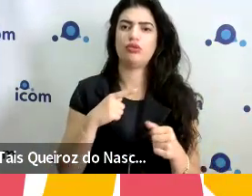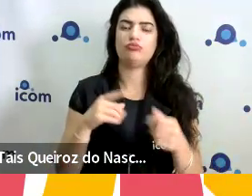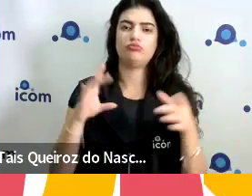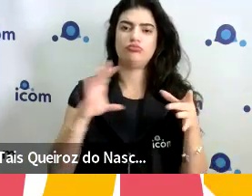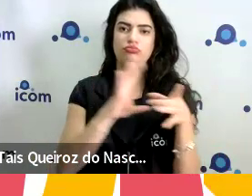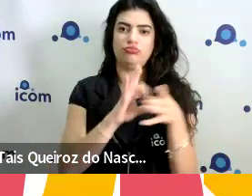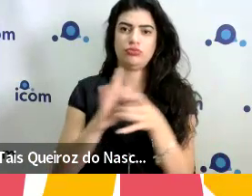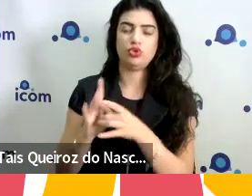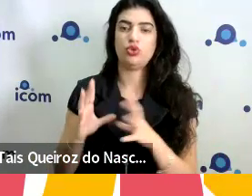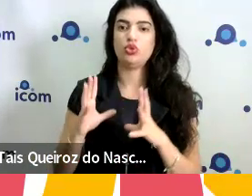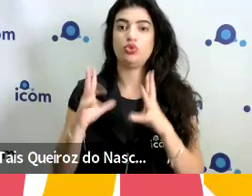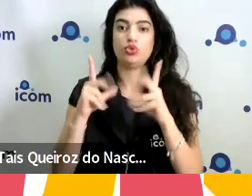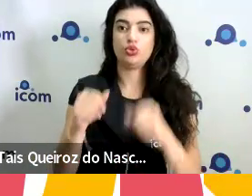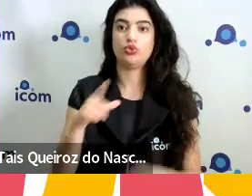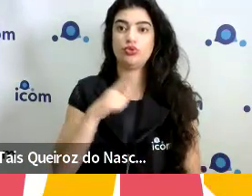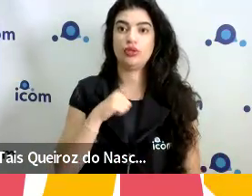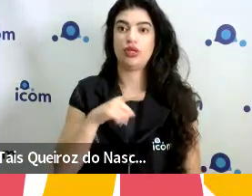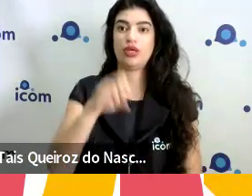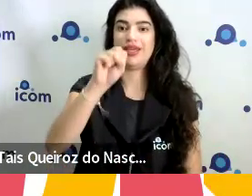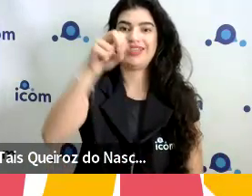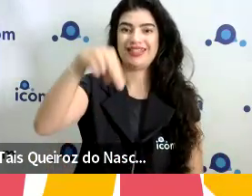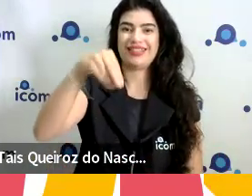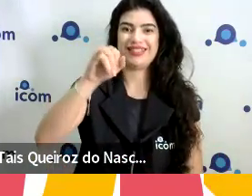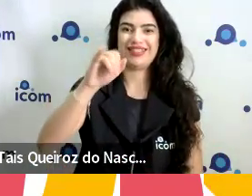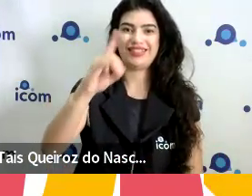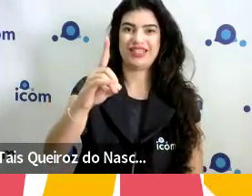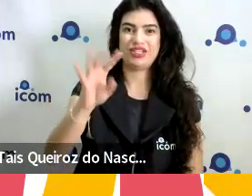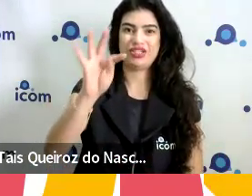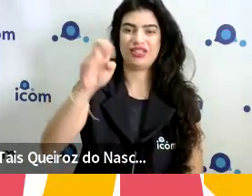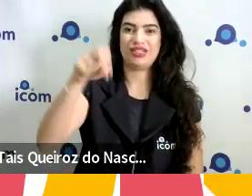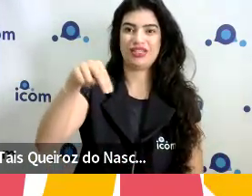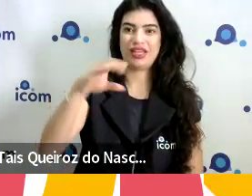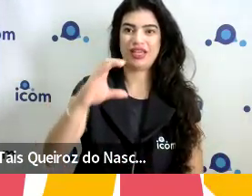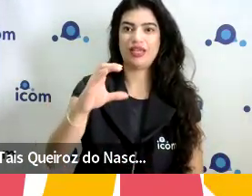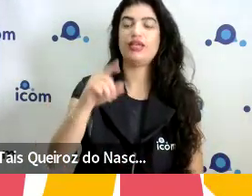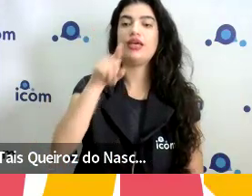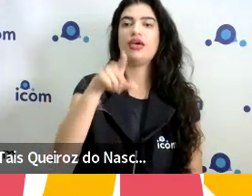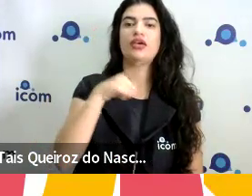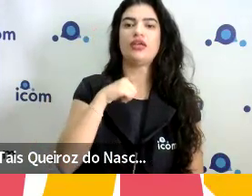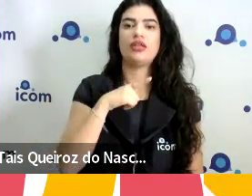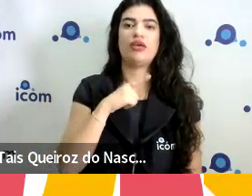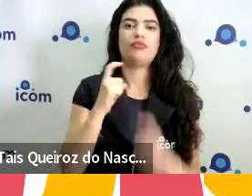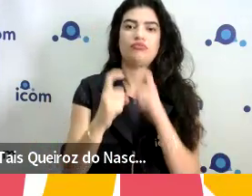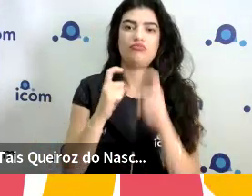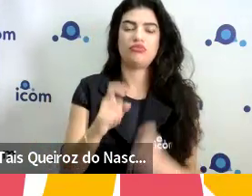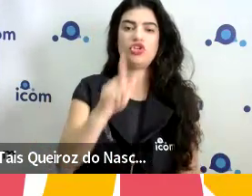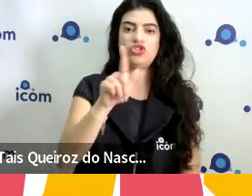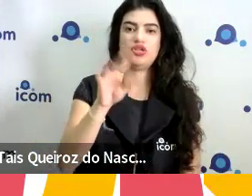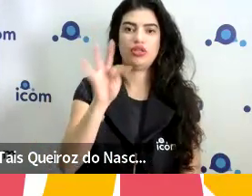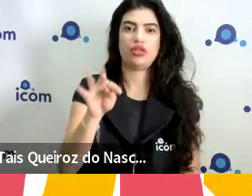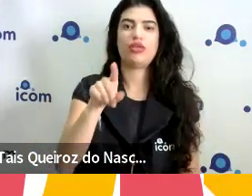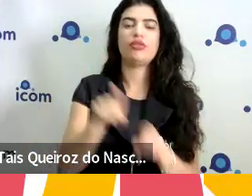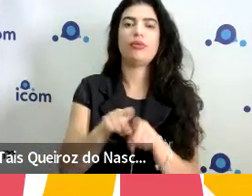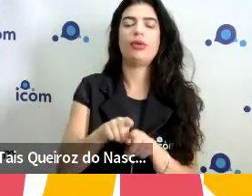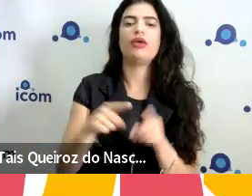contribuição do Think Tank e dos comitês de GTs. Então, aqui mostra o que a Avis